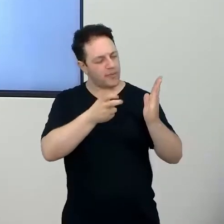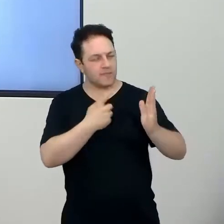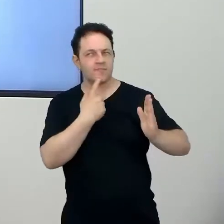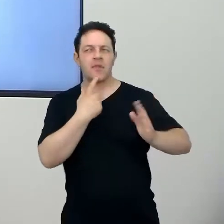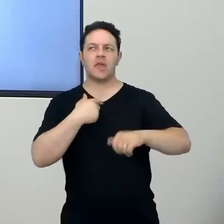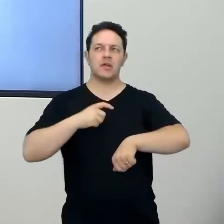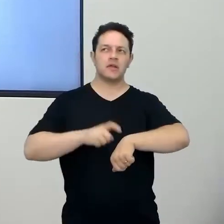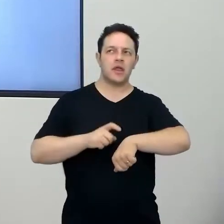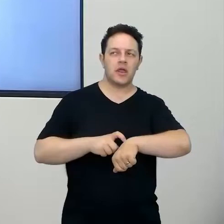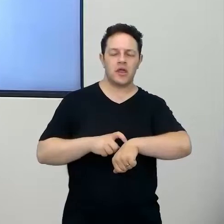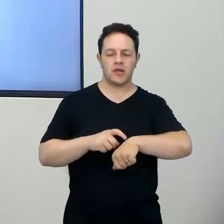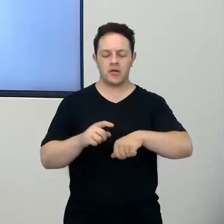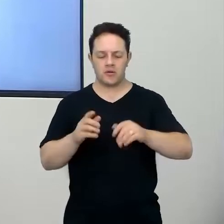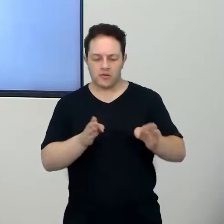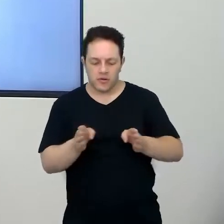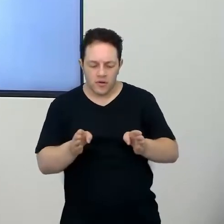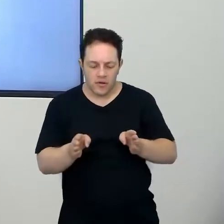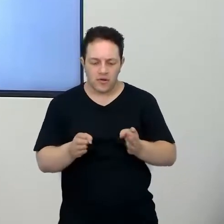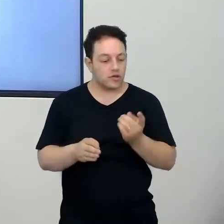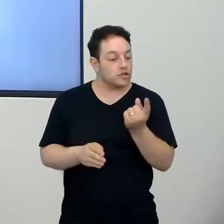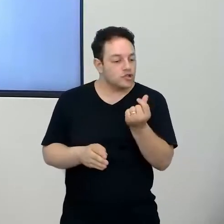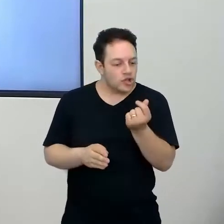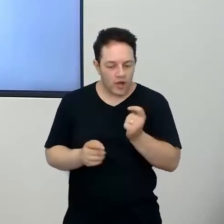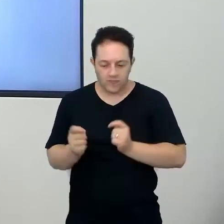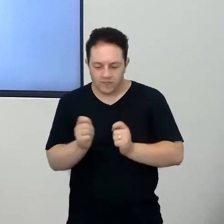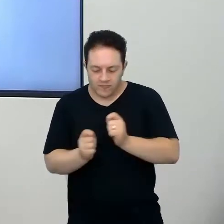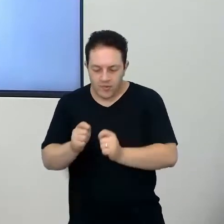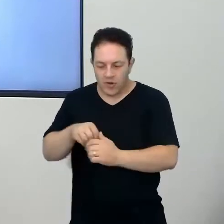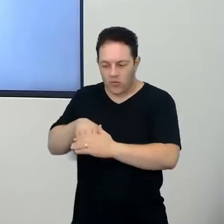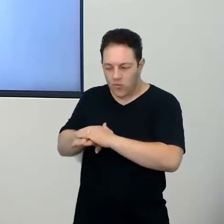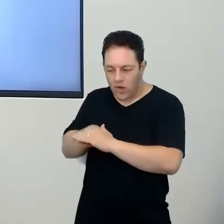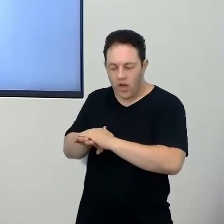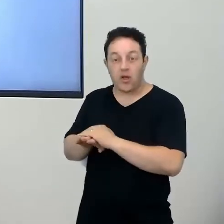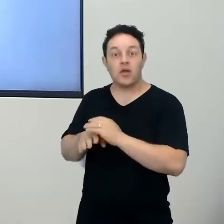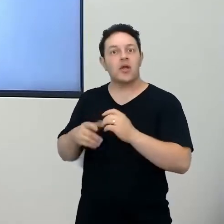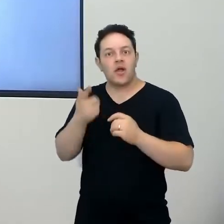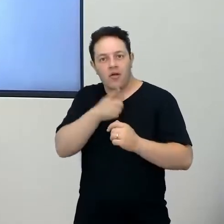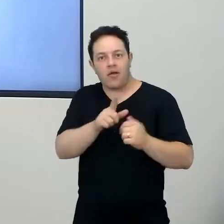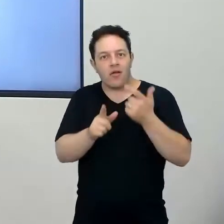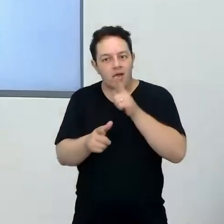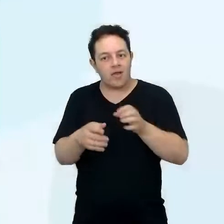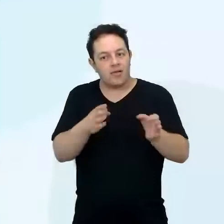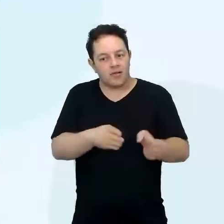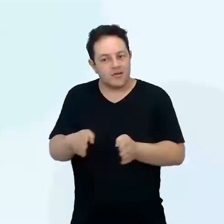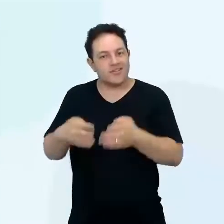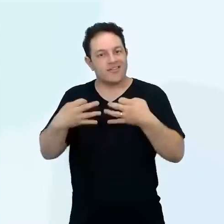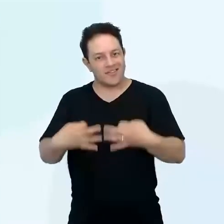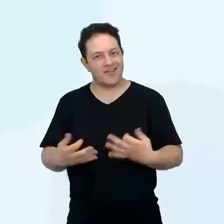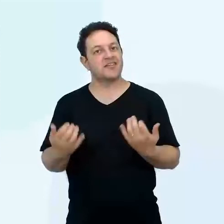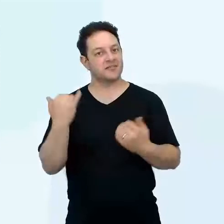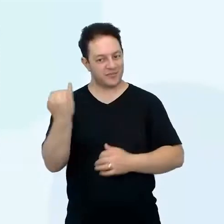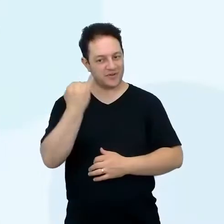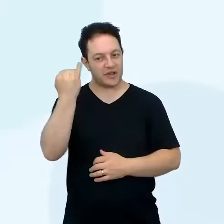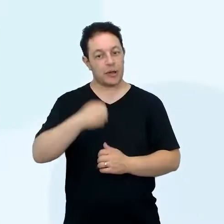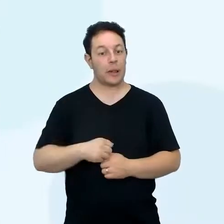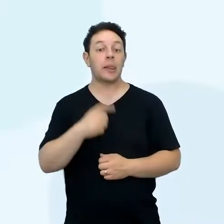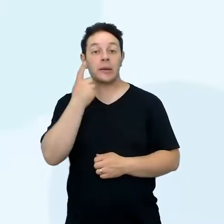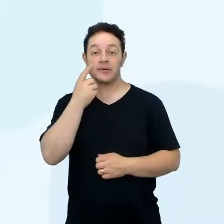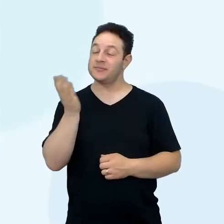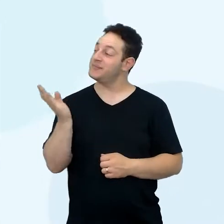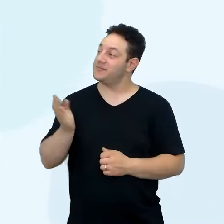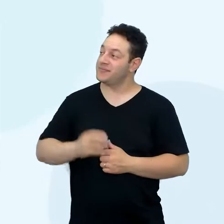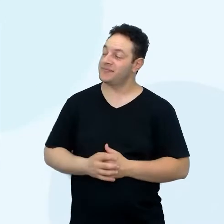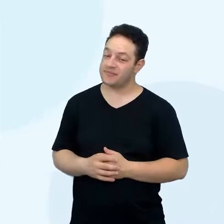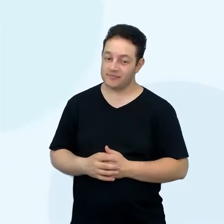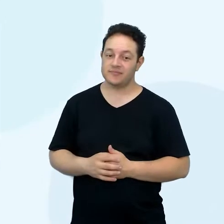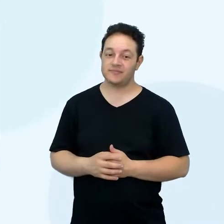tempo e dinheiro para que esse empreendimento dê certo. Isso é muito importante. Então, voltando para a tela, empreendedorismo é